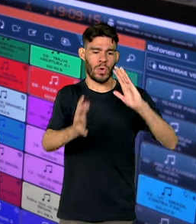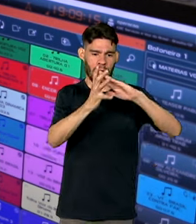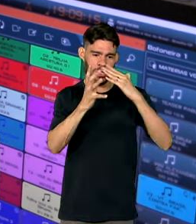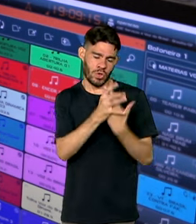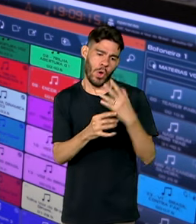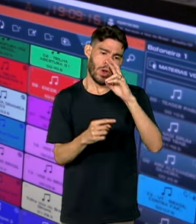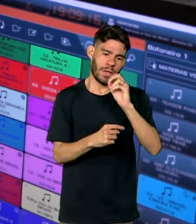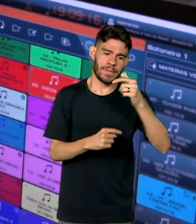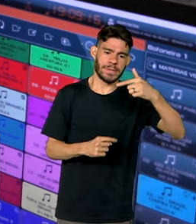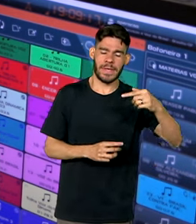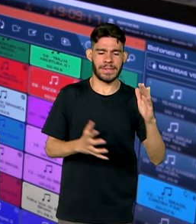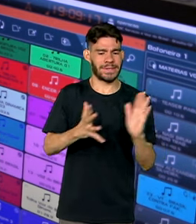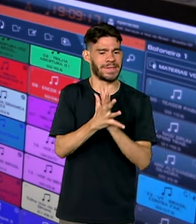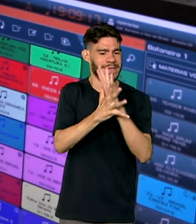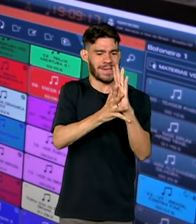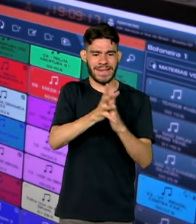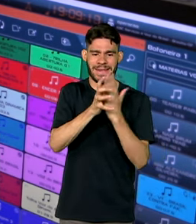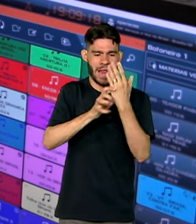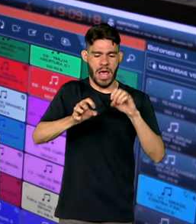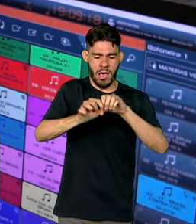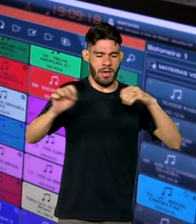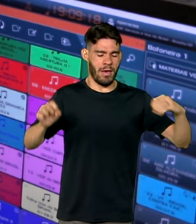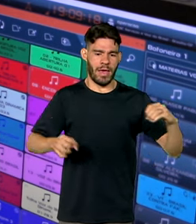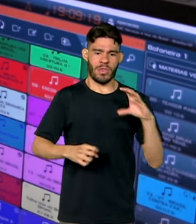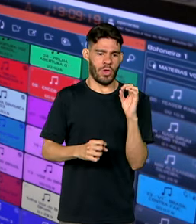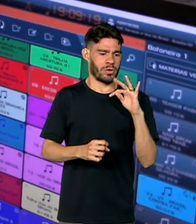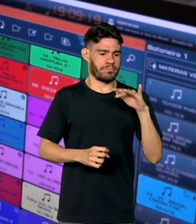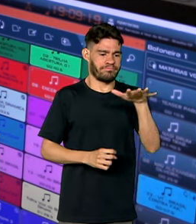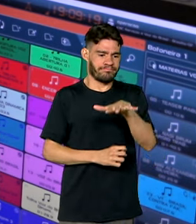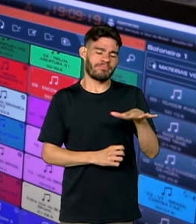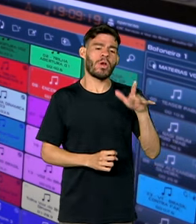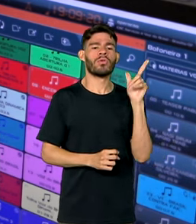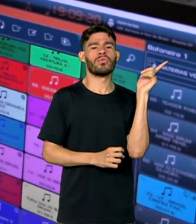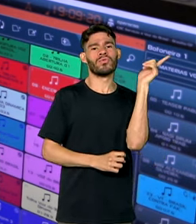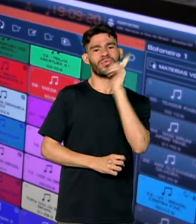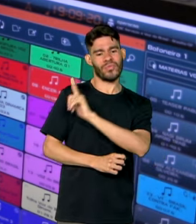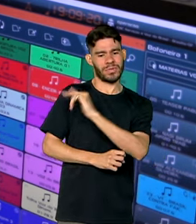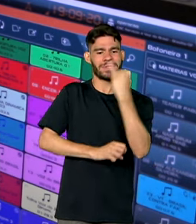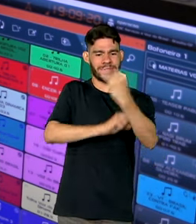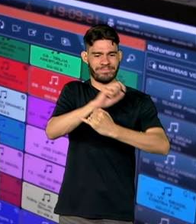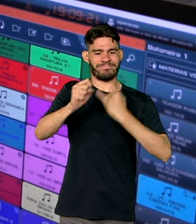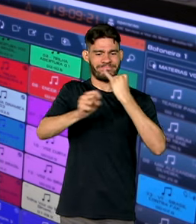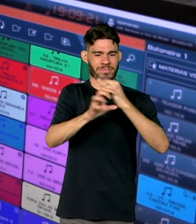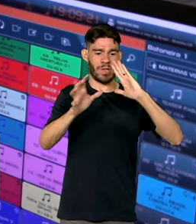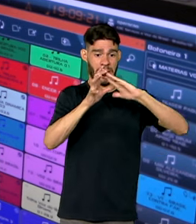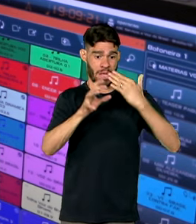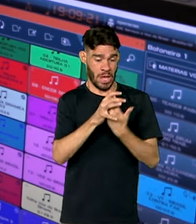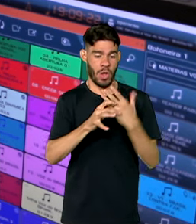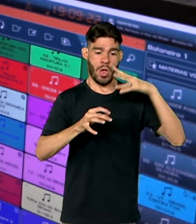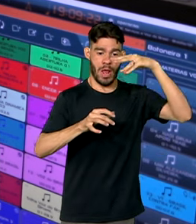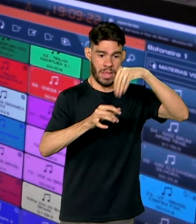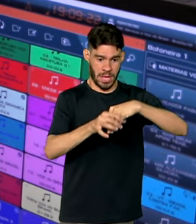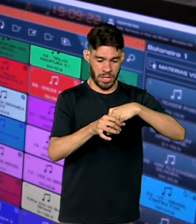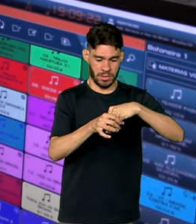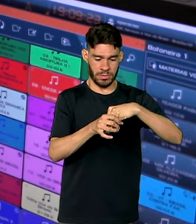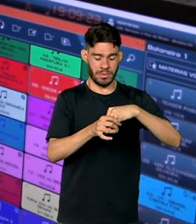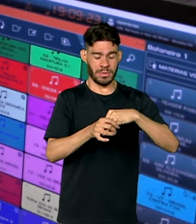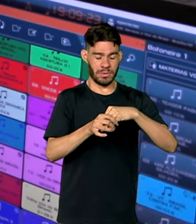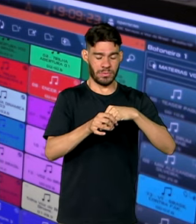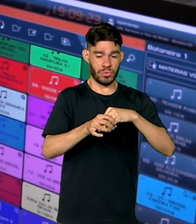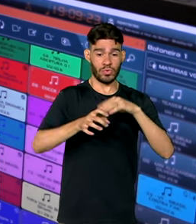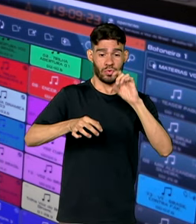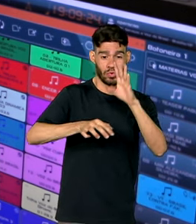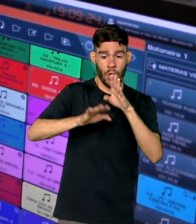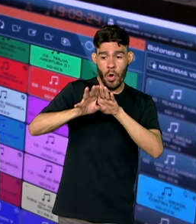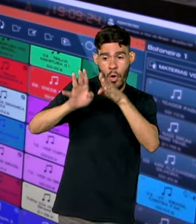que não tinham acesso nem à fibra ótica na região a gente conseguiu levar a internet para dentro da escola e não só até a porta da